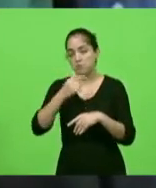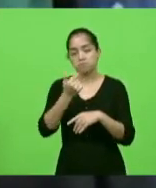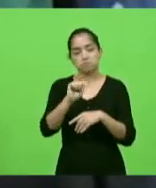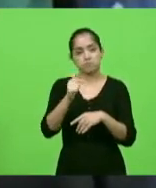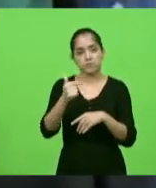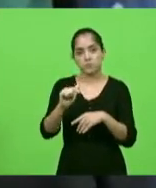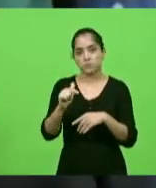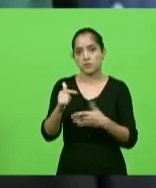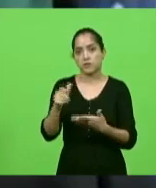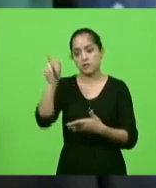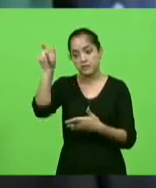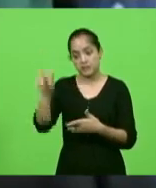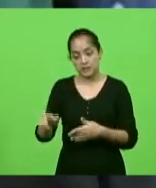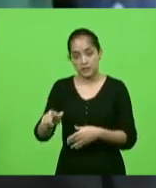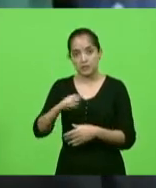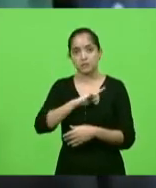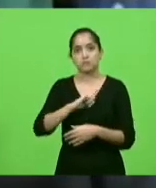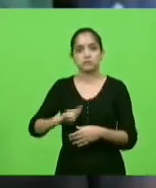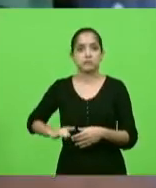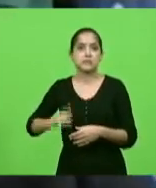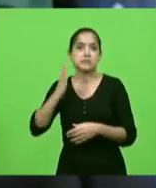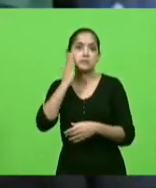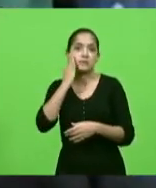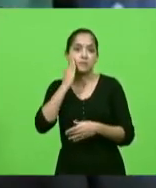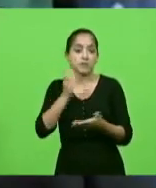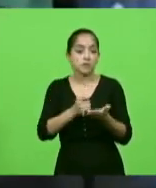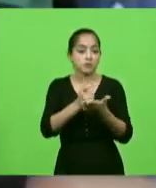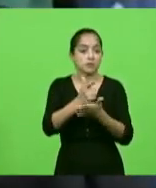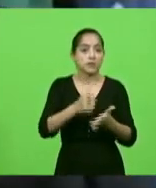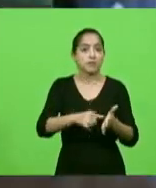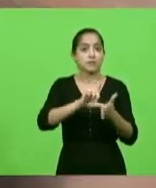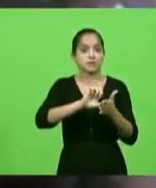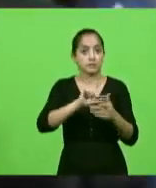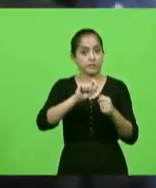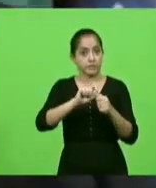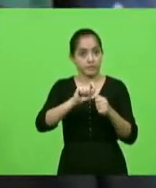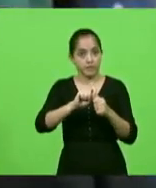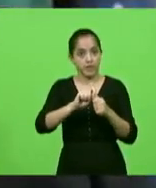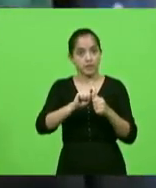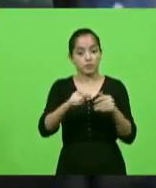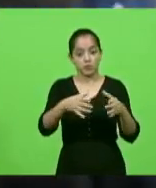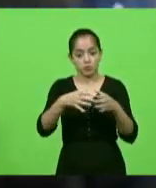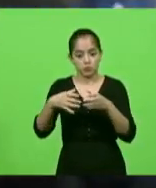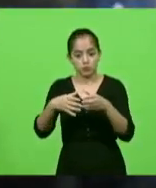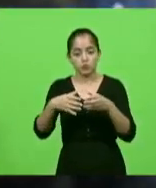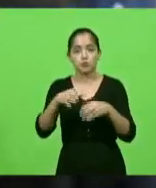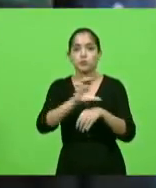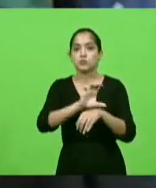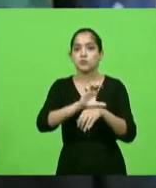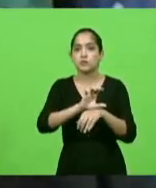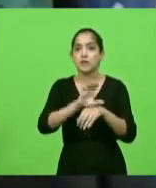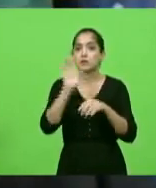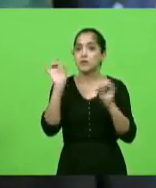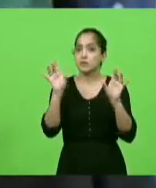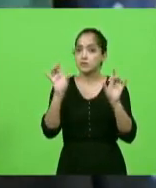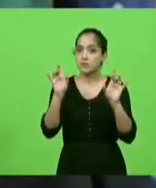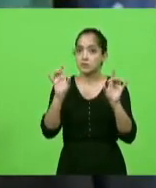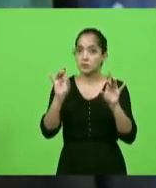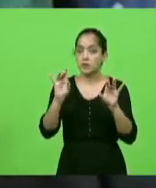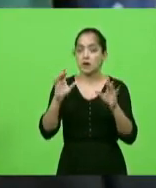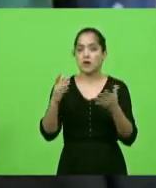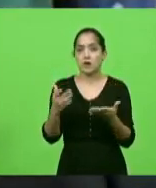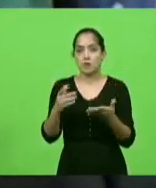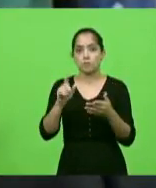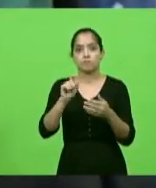de que o governo Carlos Rogério da Silva sabia que os pagamentos antecipados realizar pelo jogo do Estado em especial o